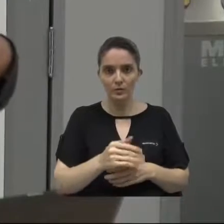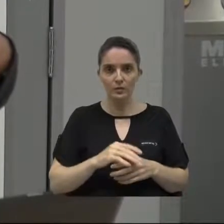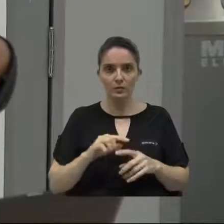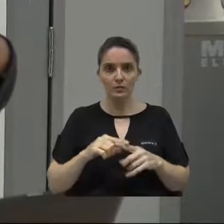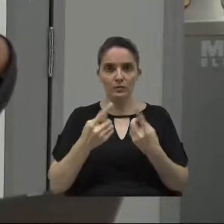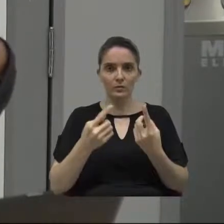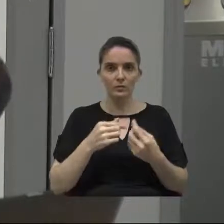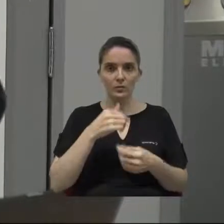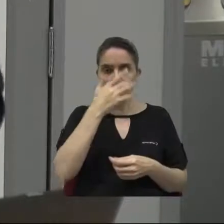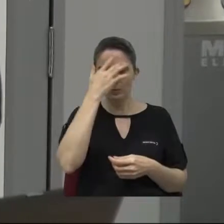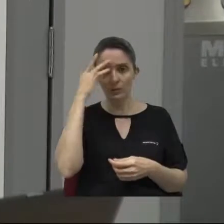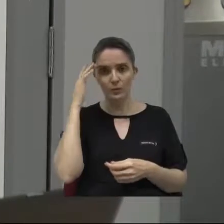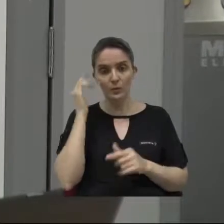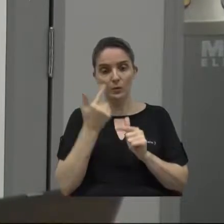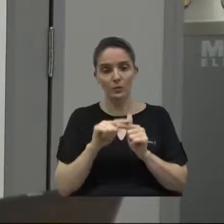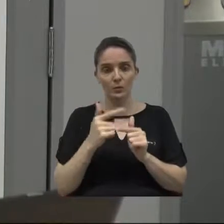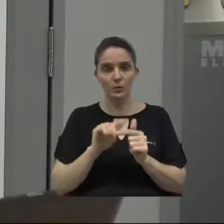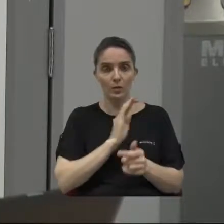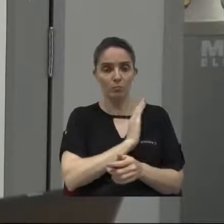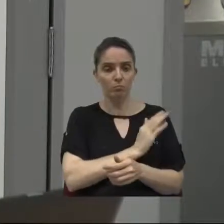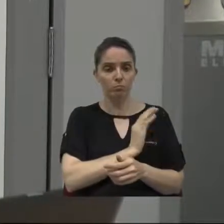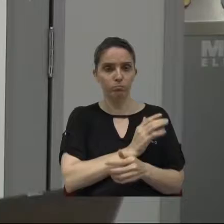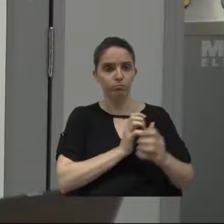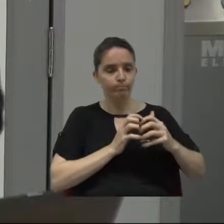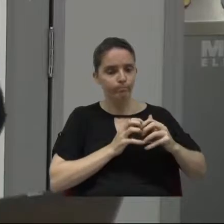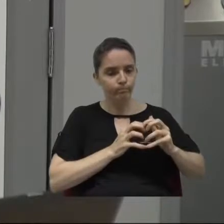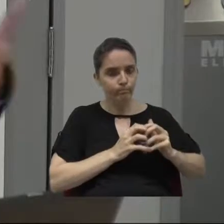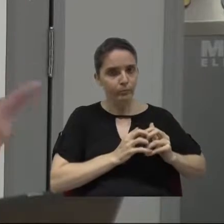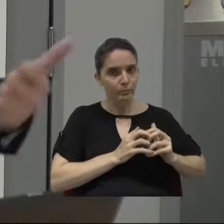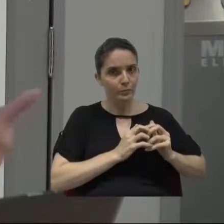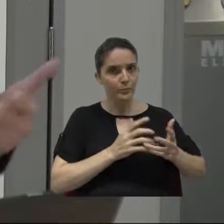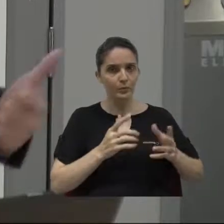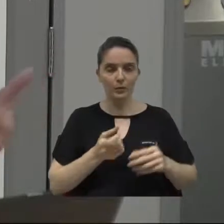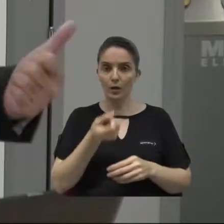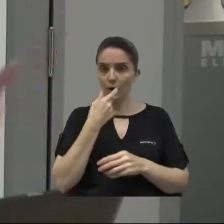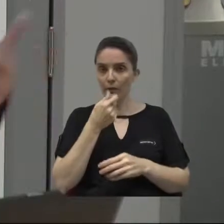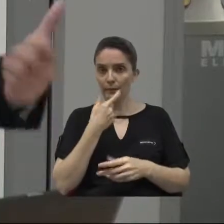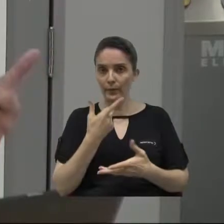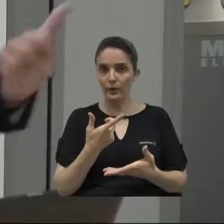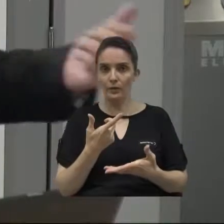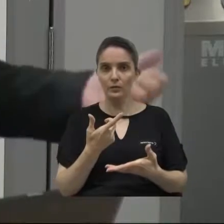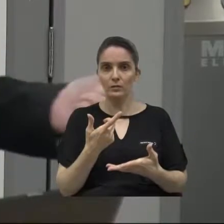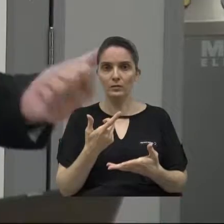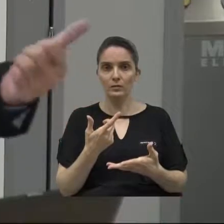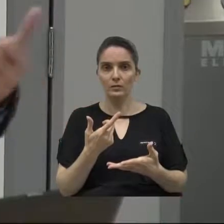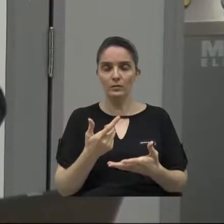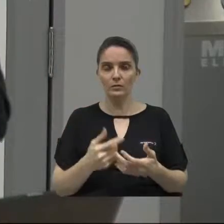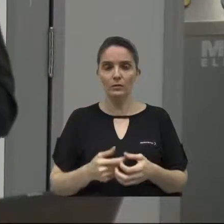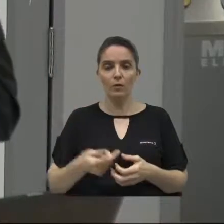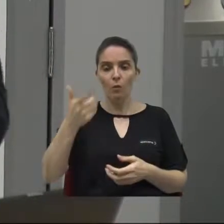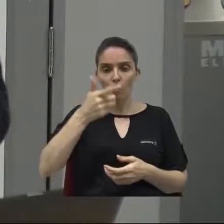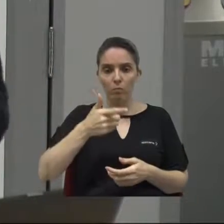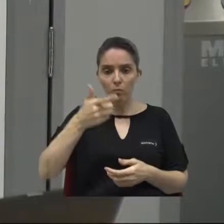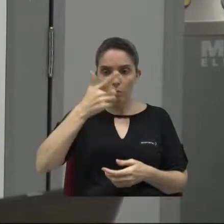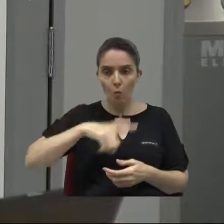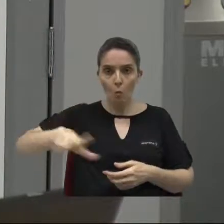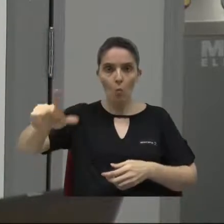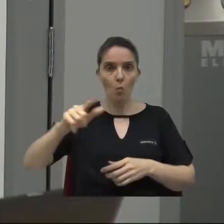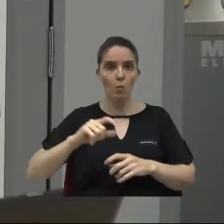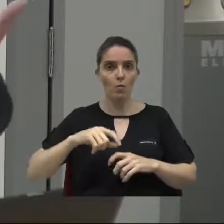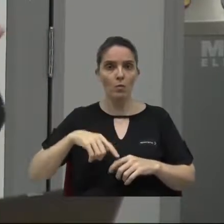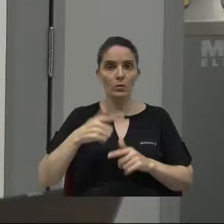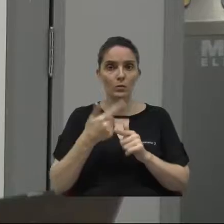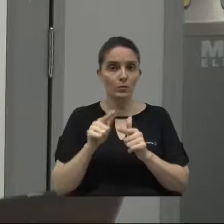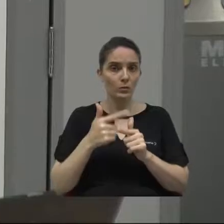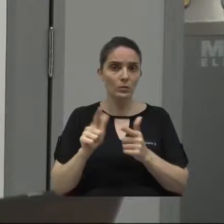insuficiência cardíaca. A medicação que era para um broncoespasmo, doutora Mayra, acabou por desenvolver um outro problema, pela família não saber